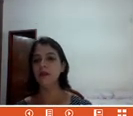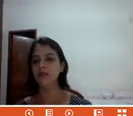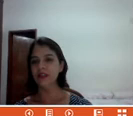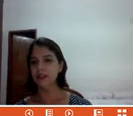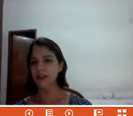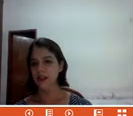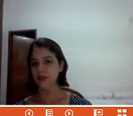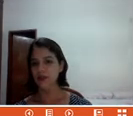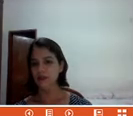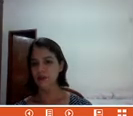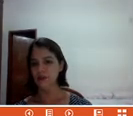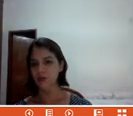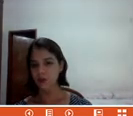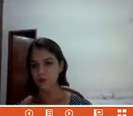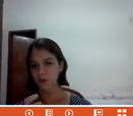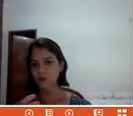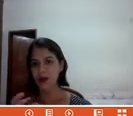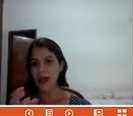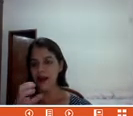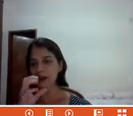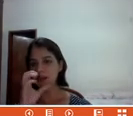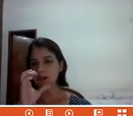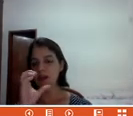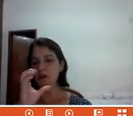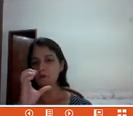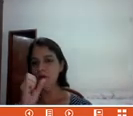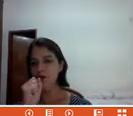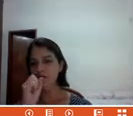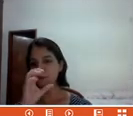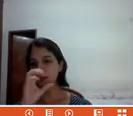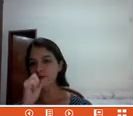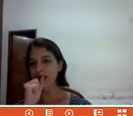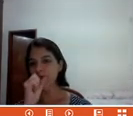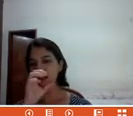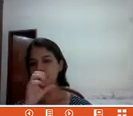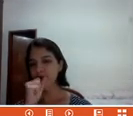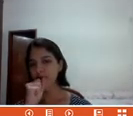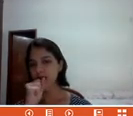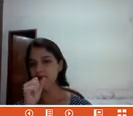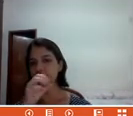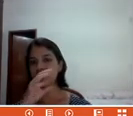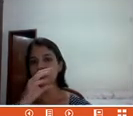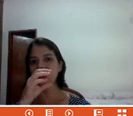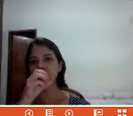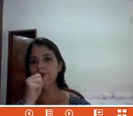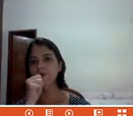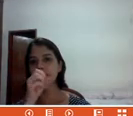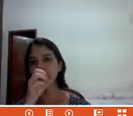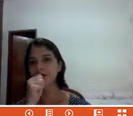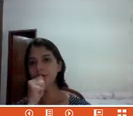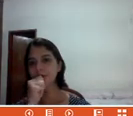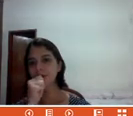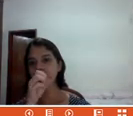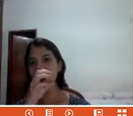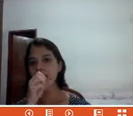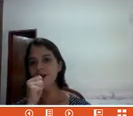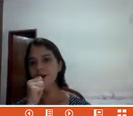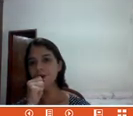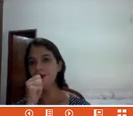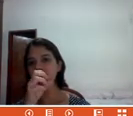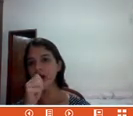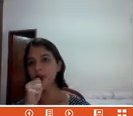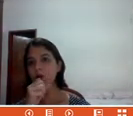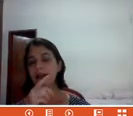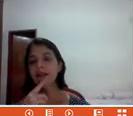eu quero dizer que eu estou com uma laranja, o movimento da laranja ela vai ser feito aqui, tá?